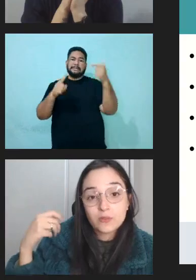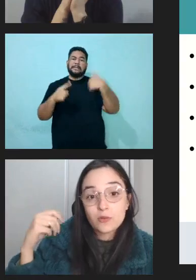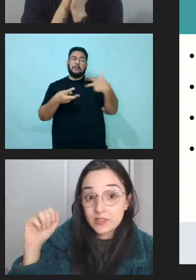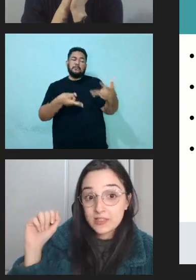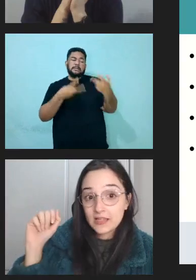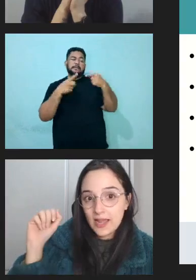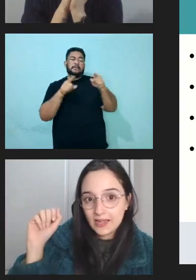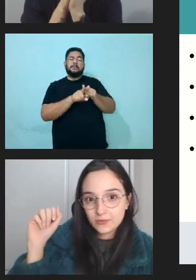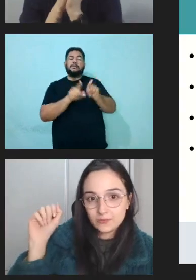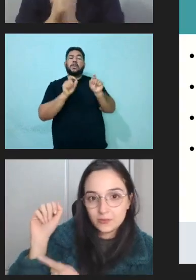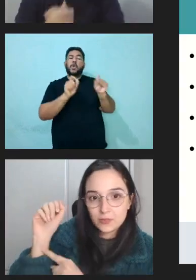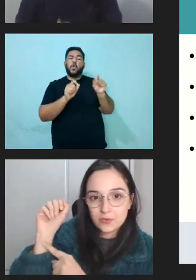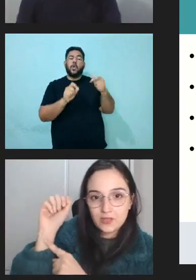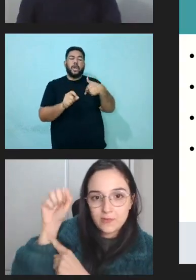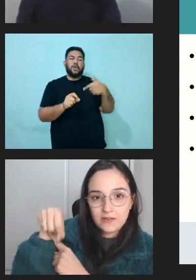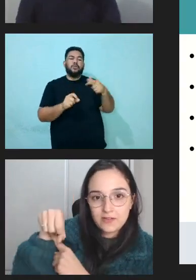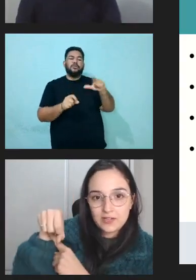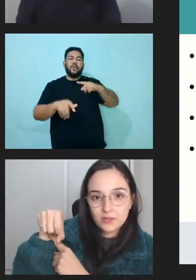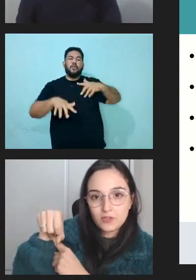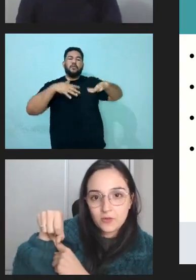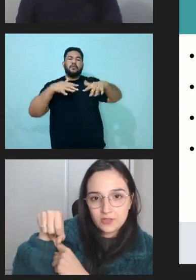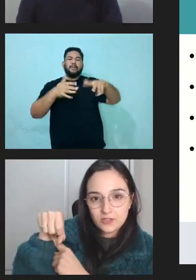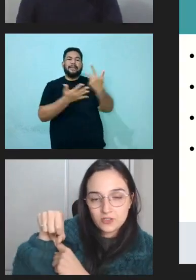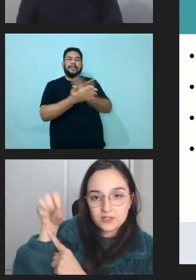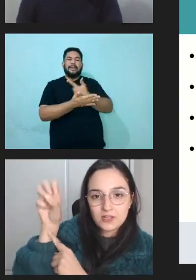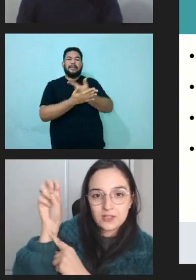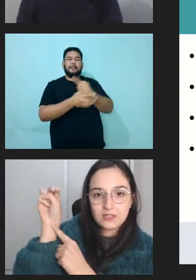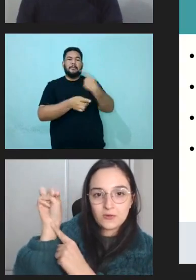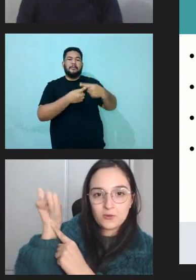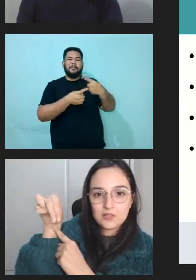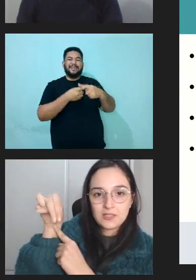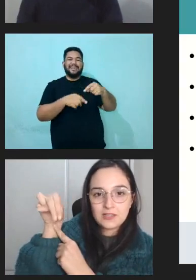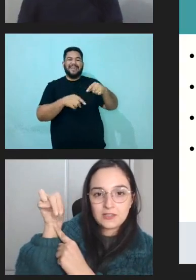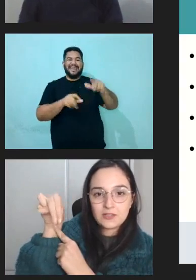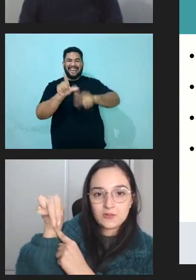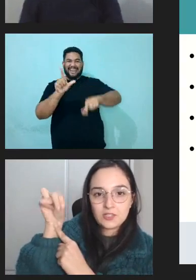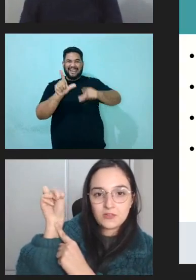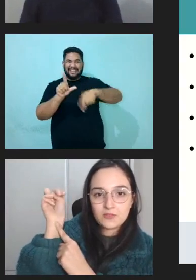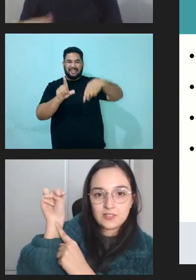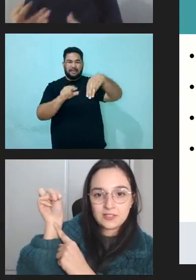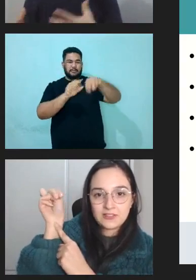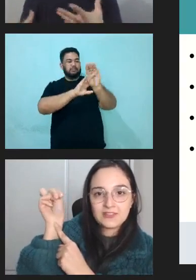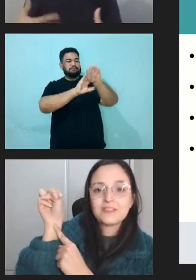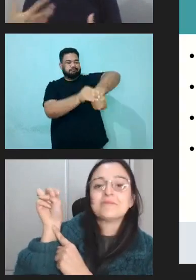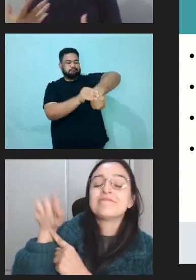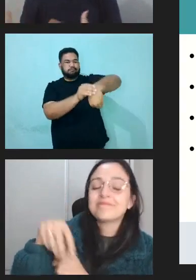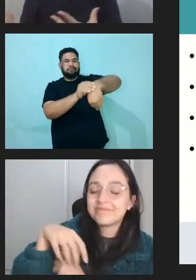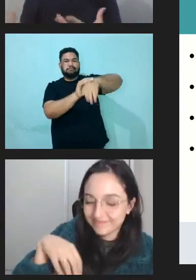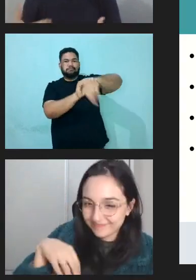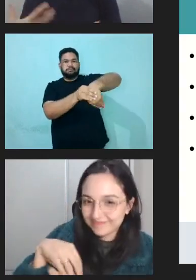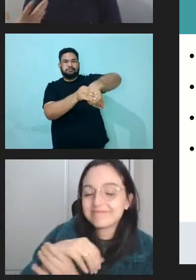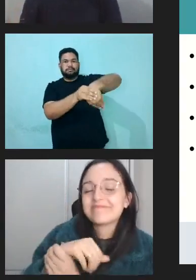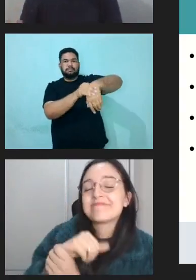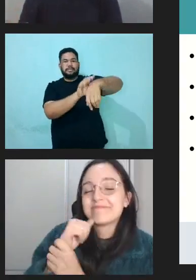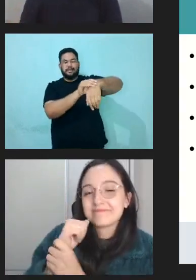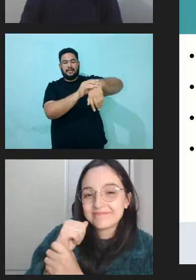movimento que eu fazia errado, porque eu quebrava ele totalmente. Então eu a comecei a entender que biomecânica tinha do que fazer. movimento que tu fazia, né? É tudo a questão,